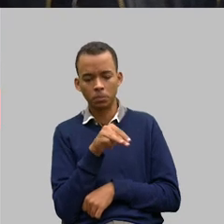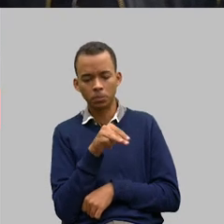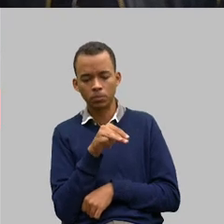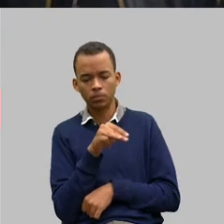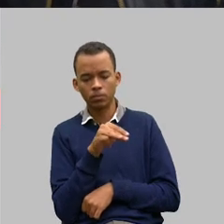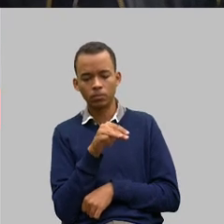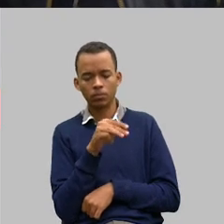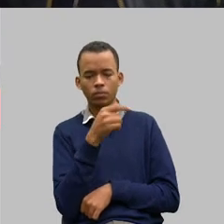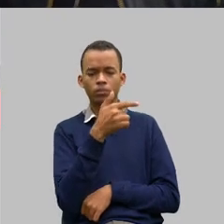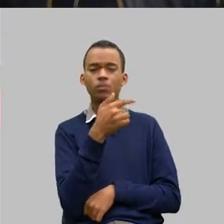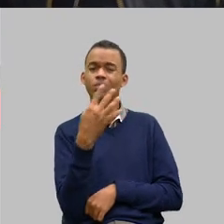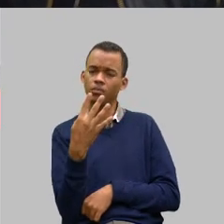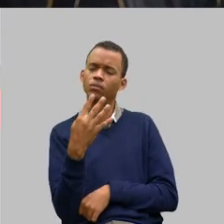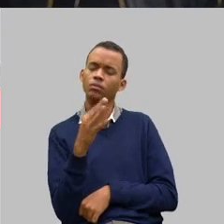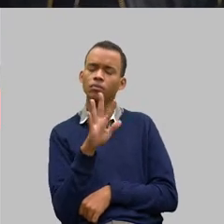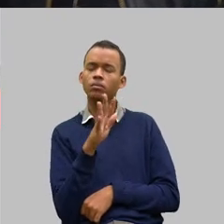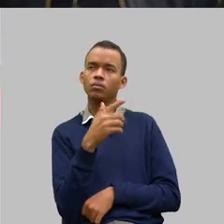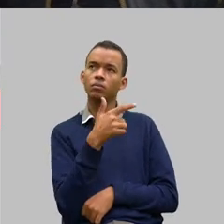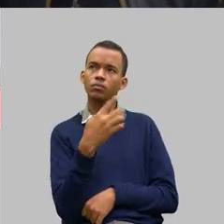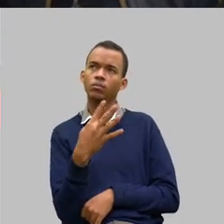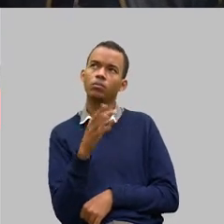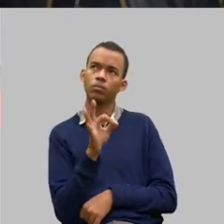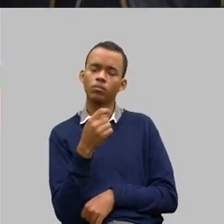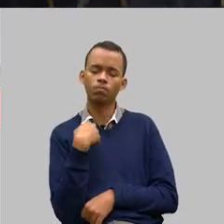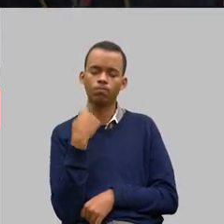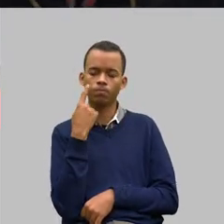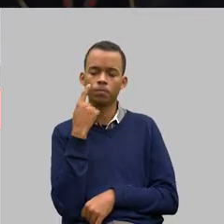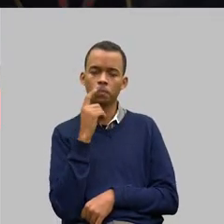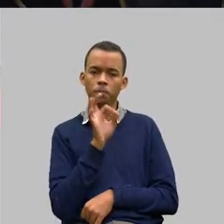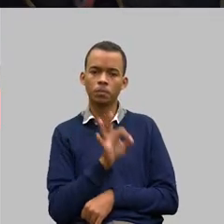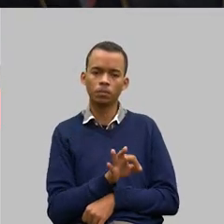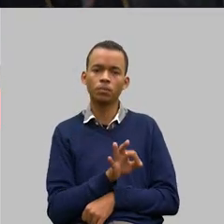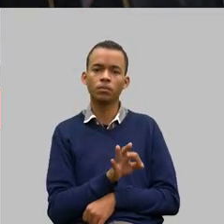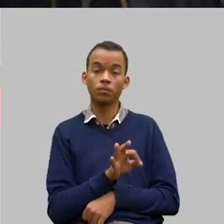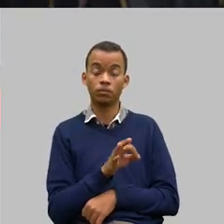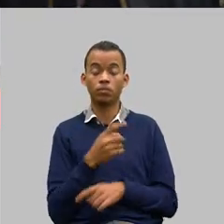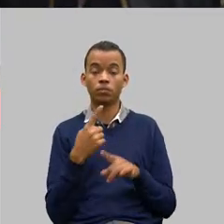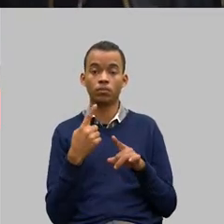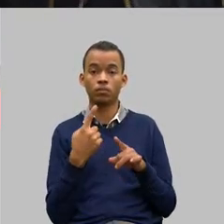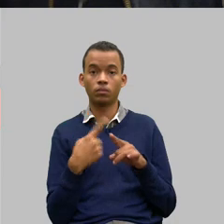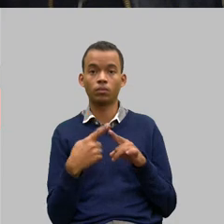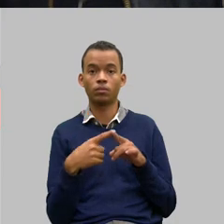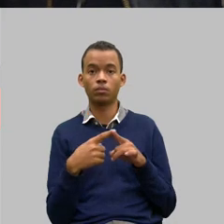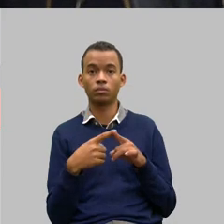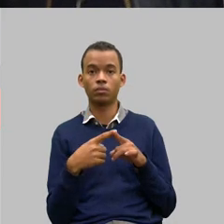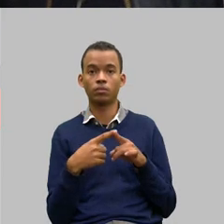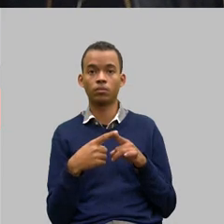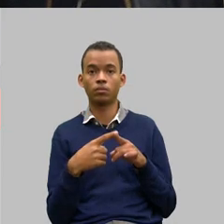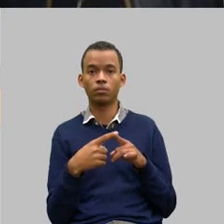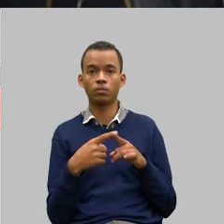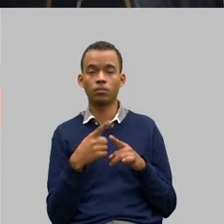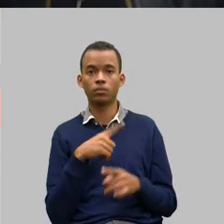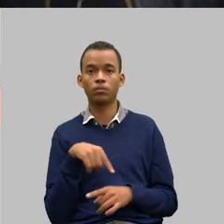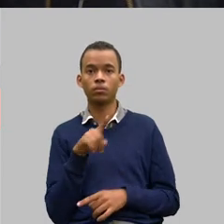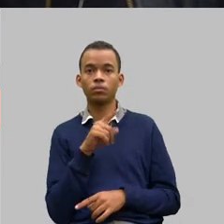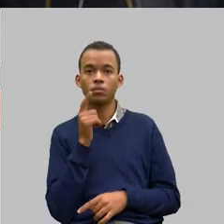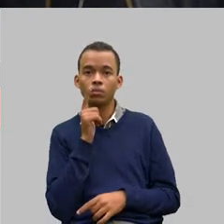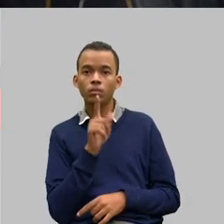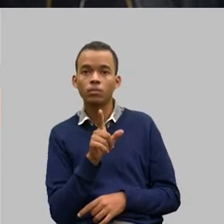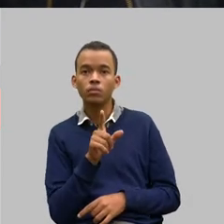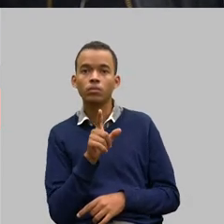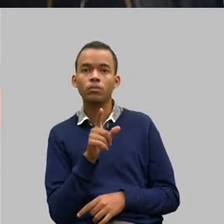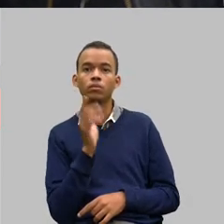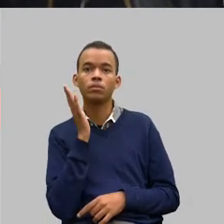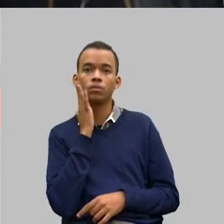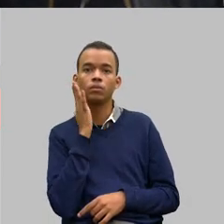24 km vou confirmar aqui para que a gente possa eh